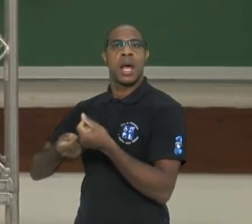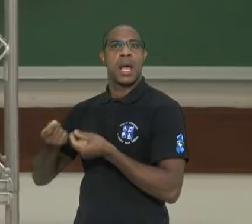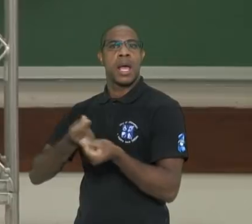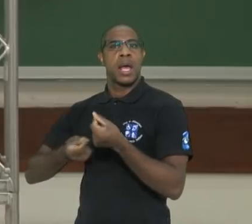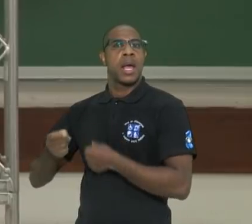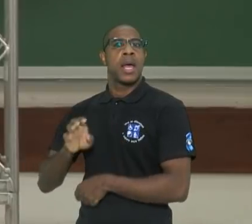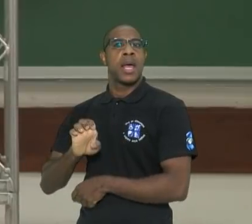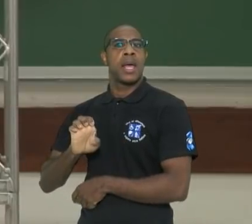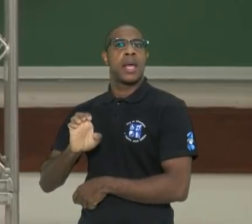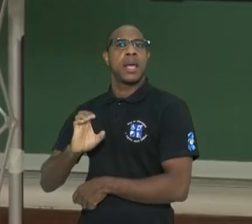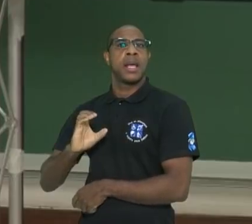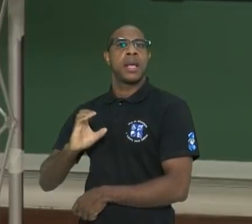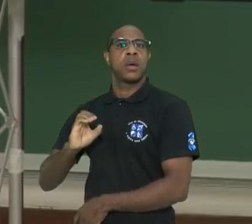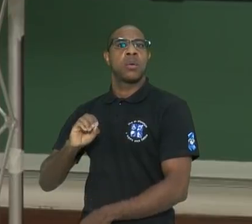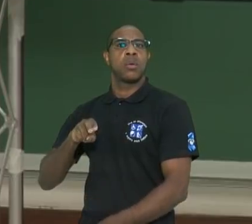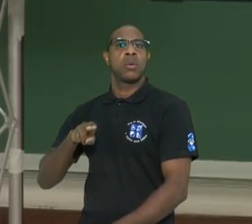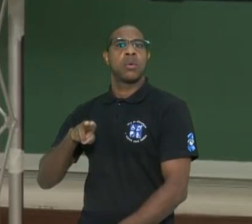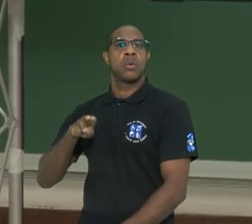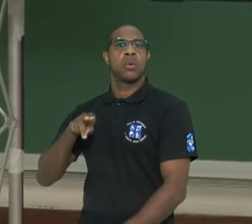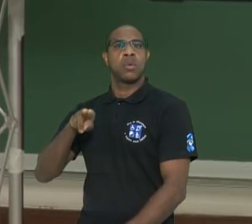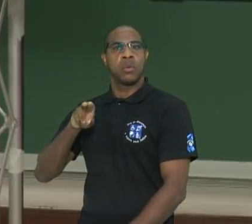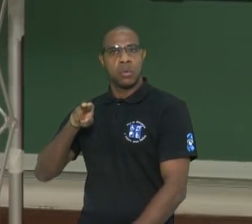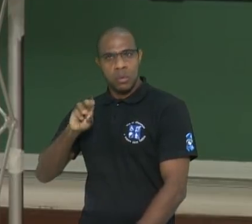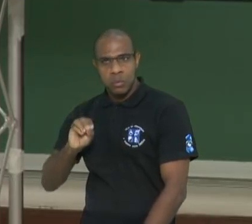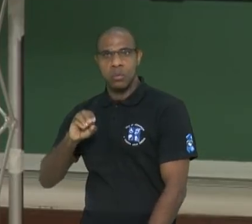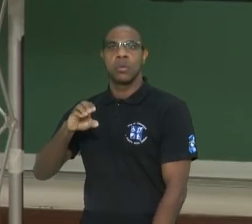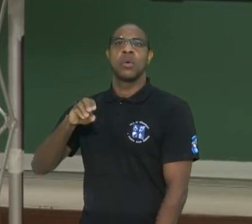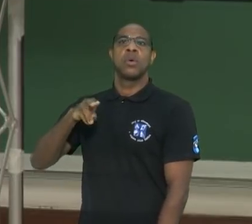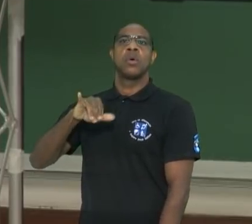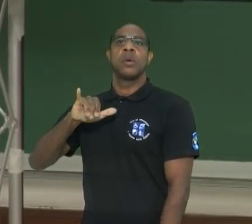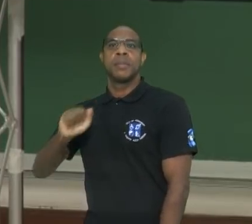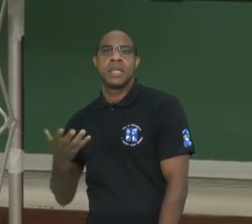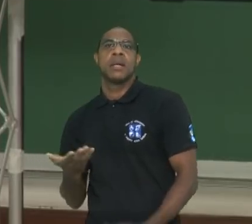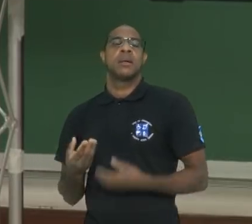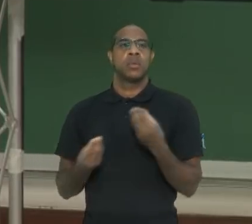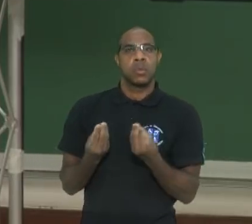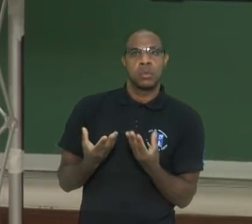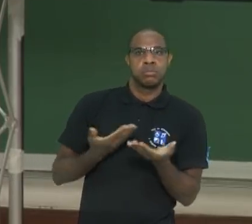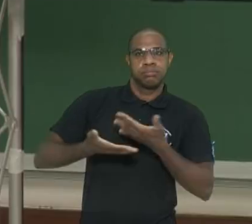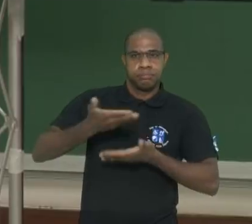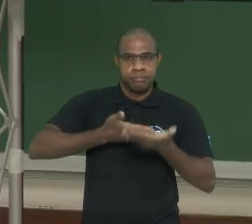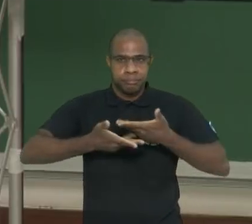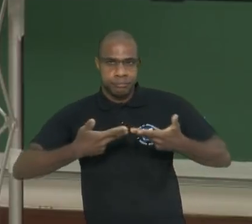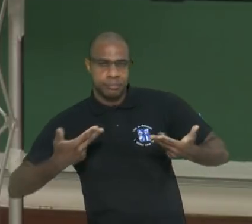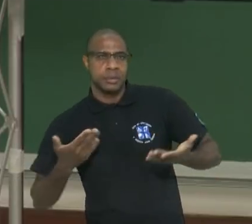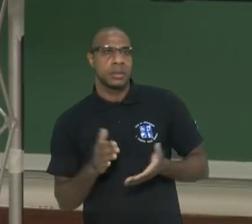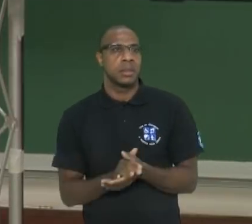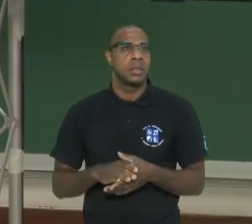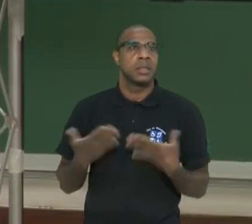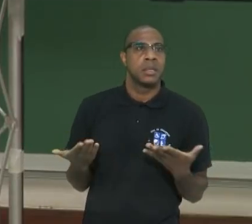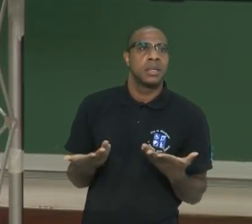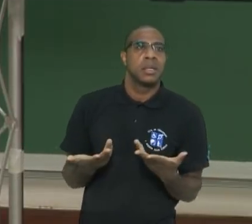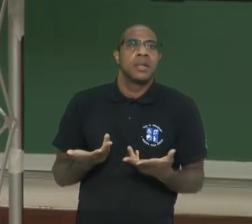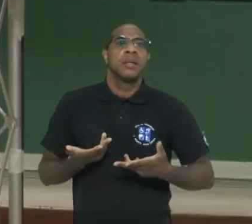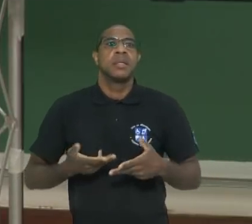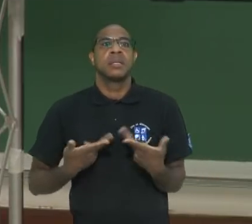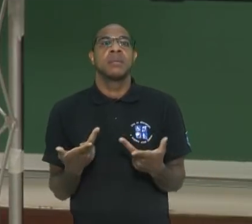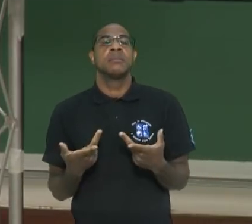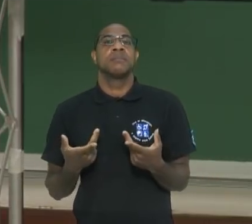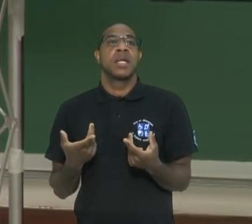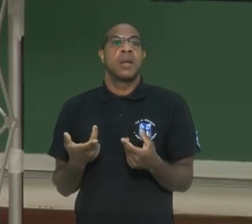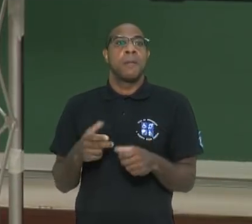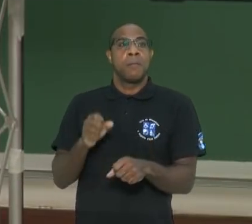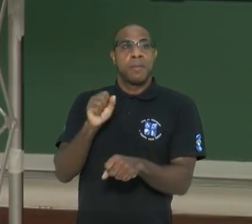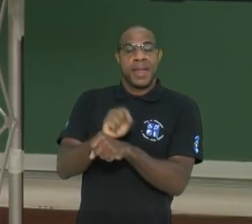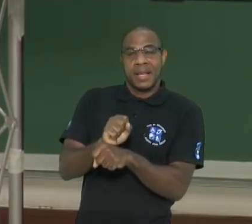que algumas espécies do reino protista, de protozoários e algas unicelulares, podem ser parasitas e causar